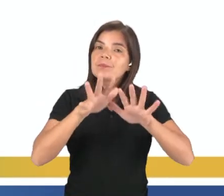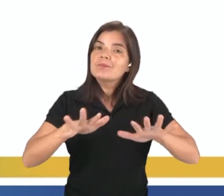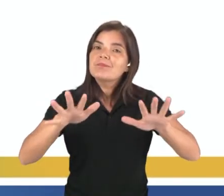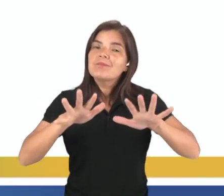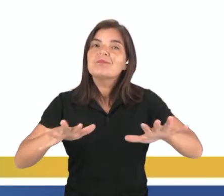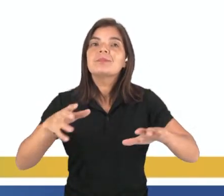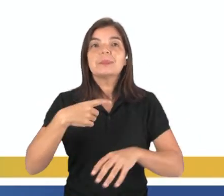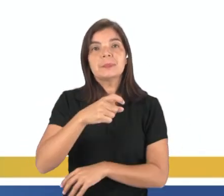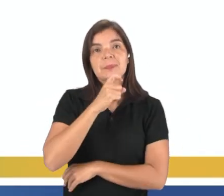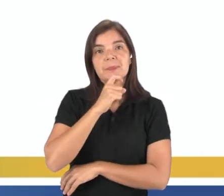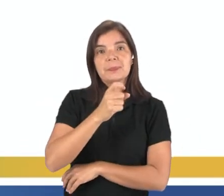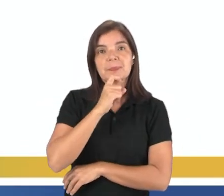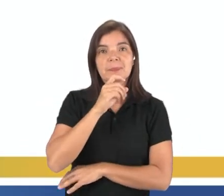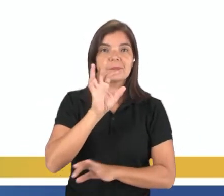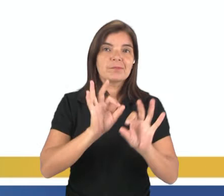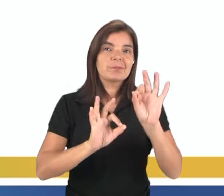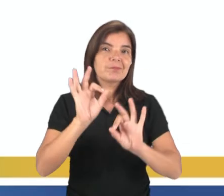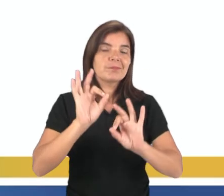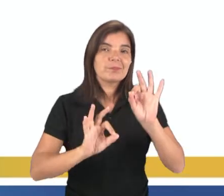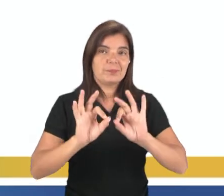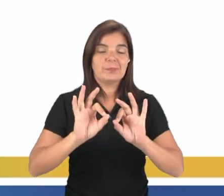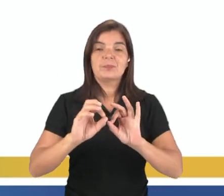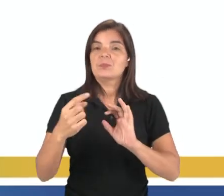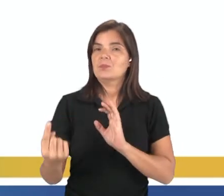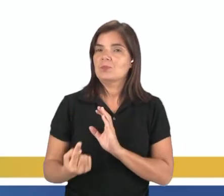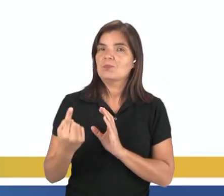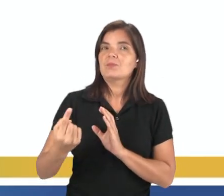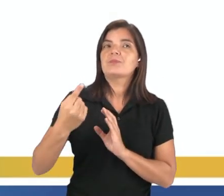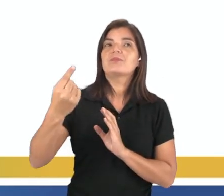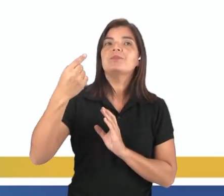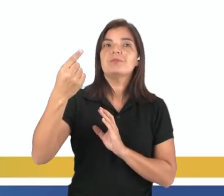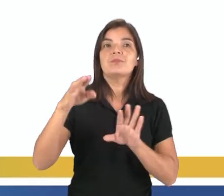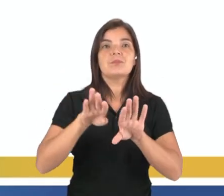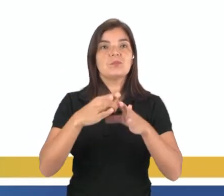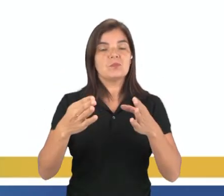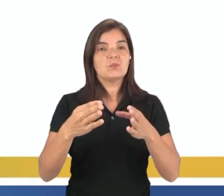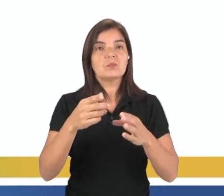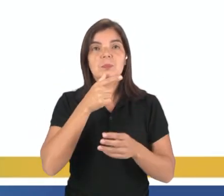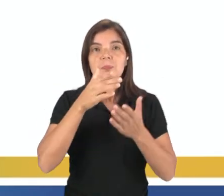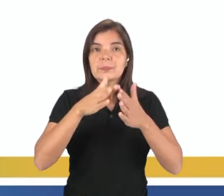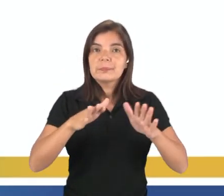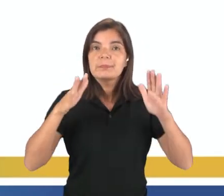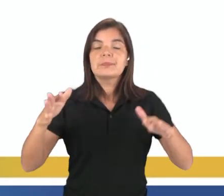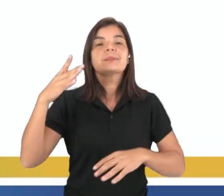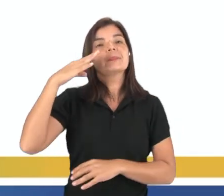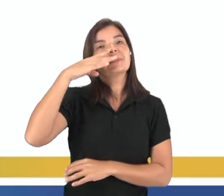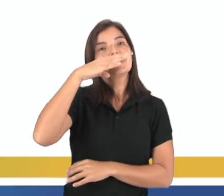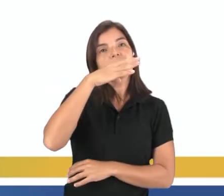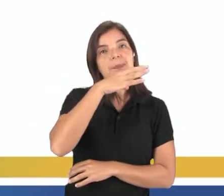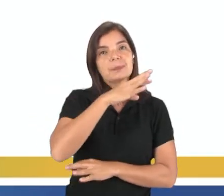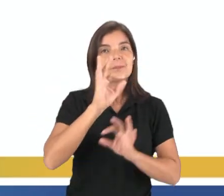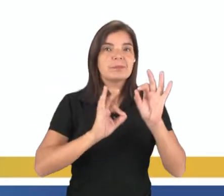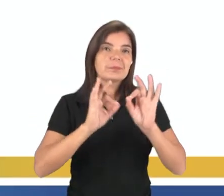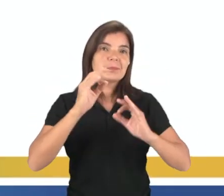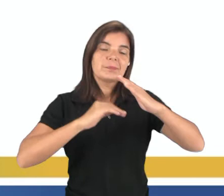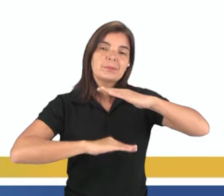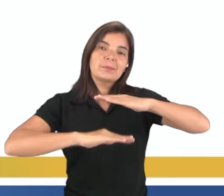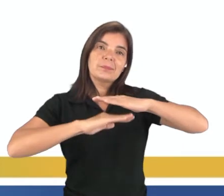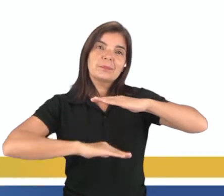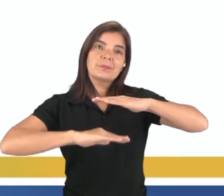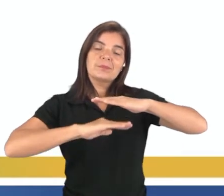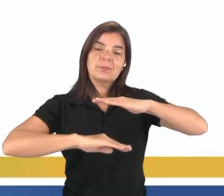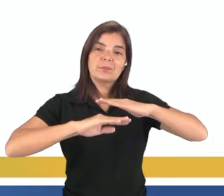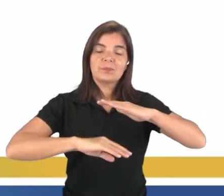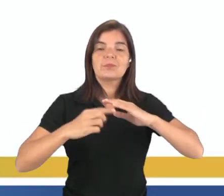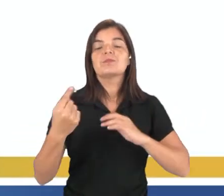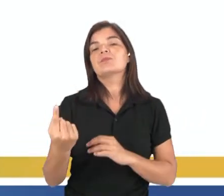oceânicas frias são formadas em regiões de alta latitude, enquanto correntes oceânicas quentes são formadas em